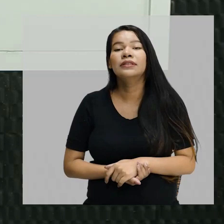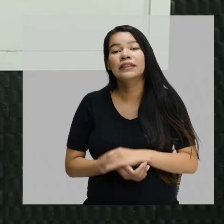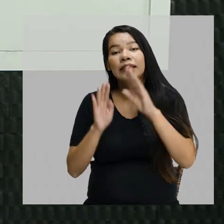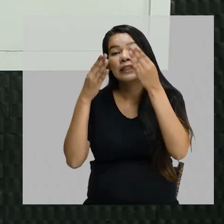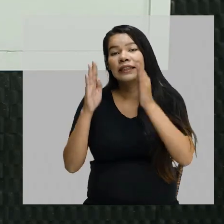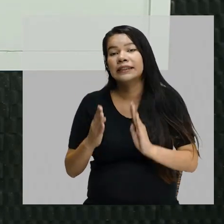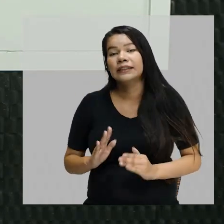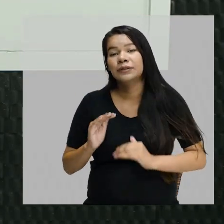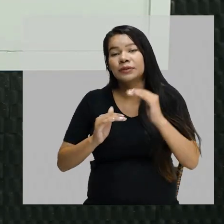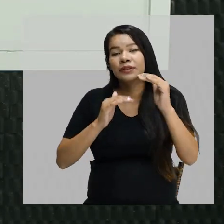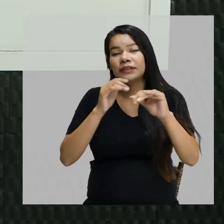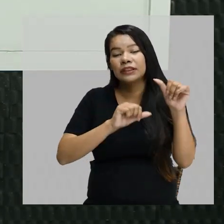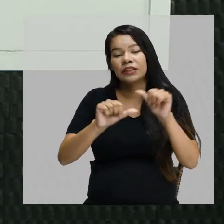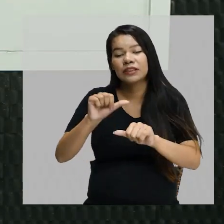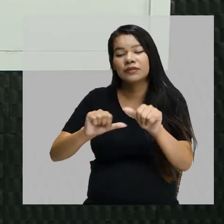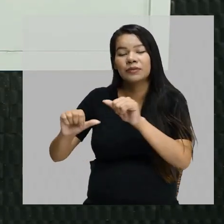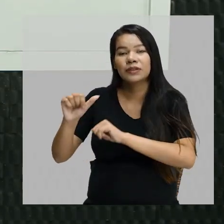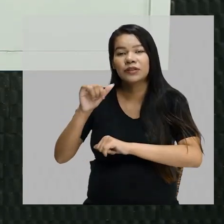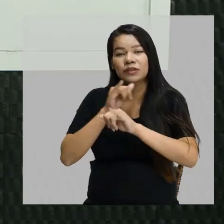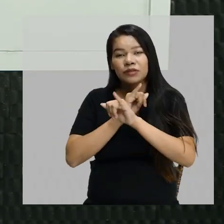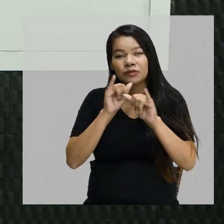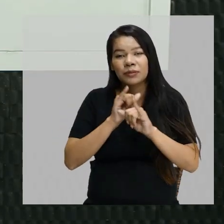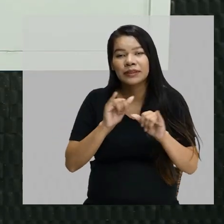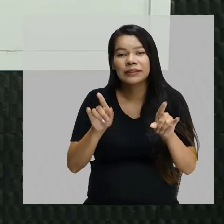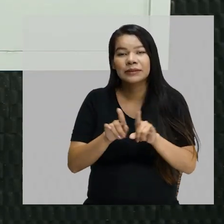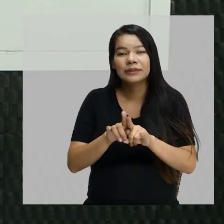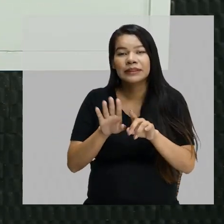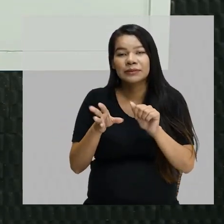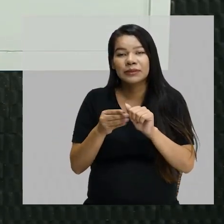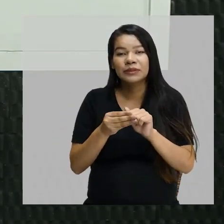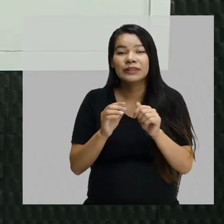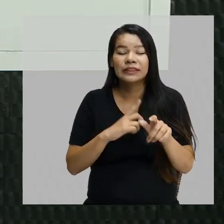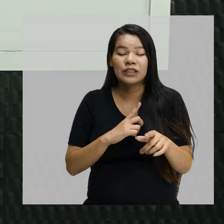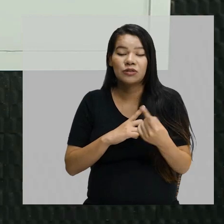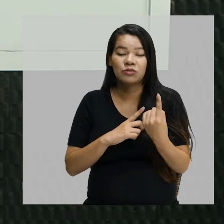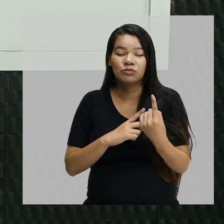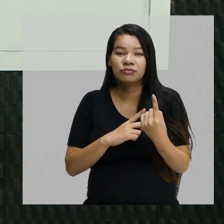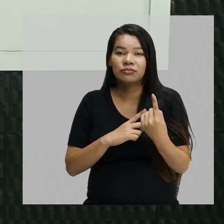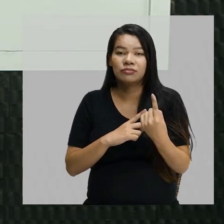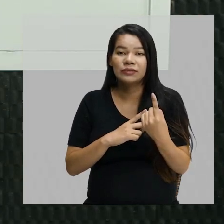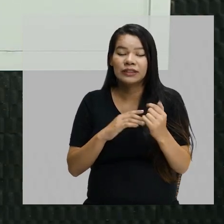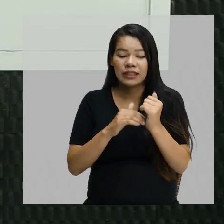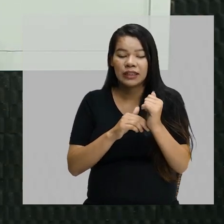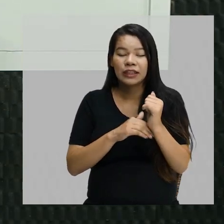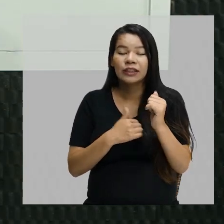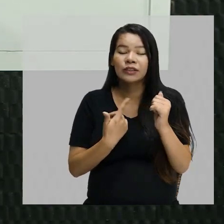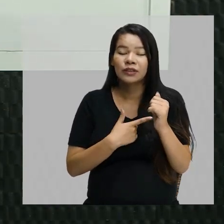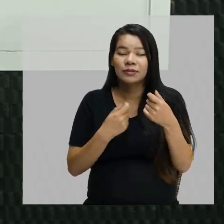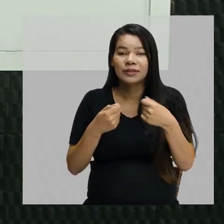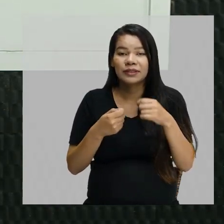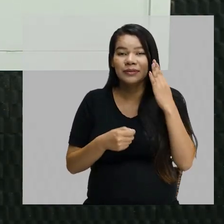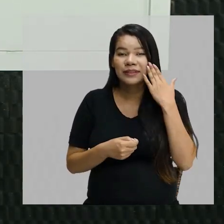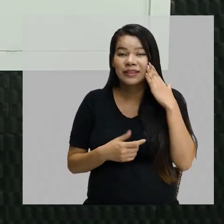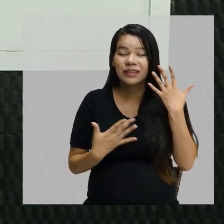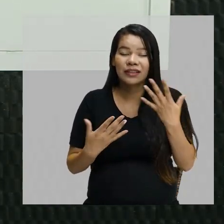de transformação de informações sabedoria tá que aí tem um segredo aqui que a gente precisa entender claro que